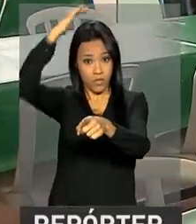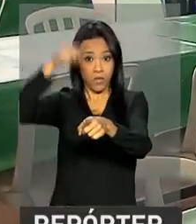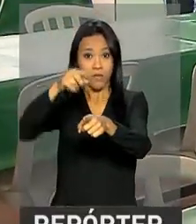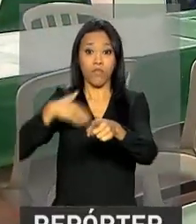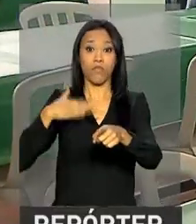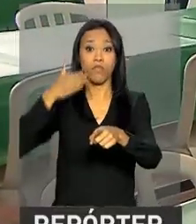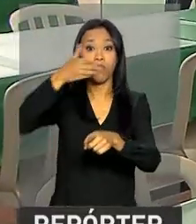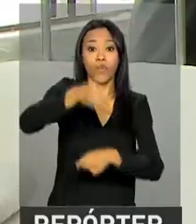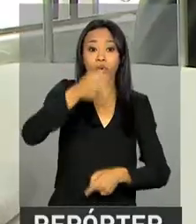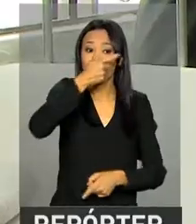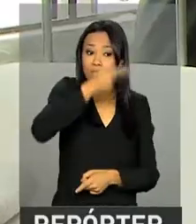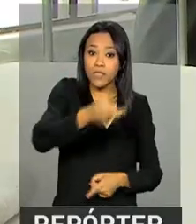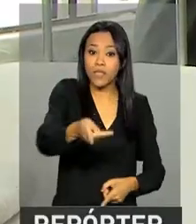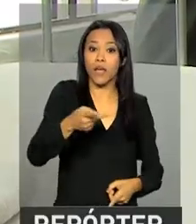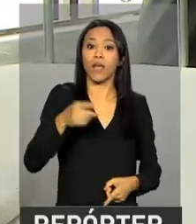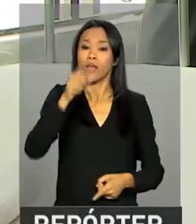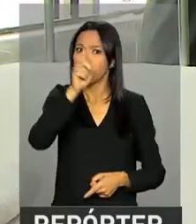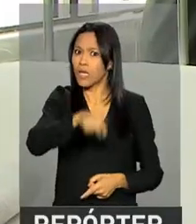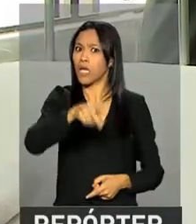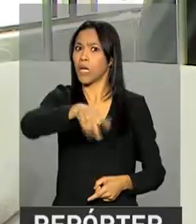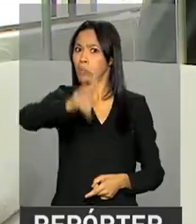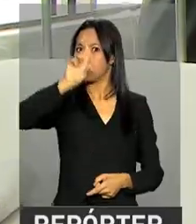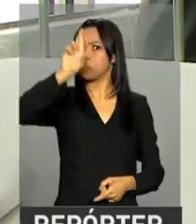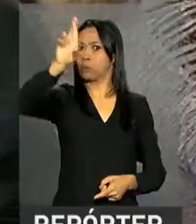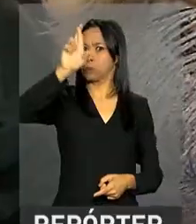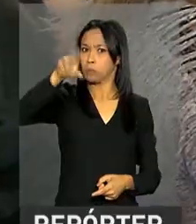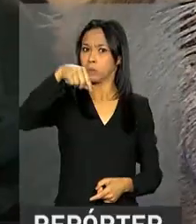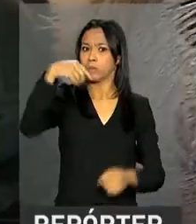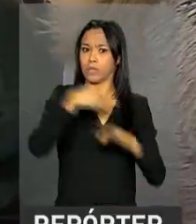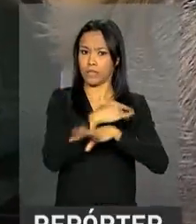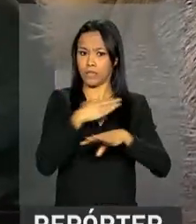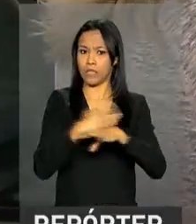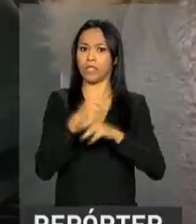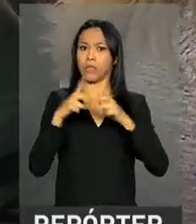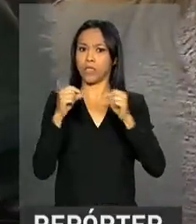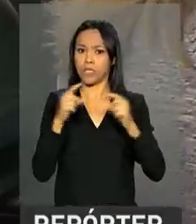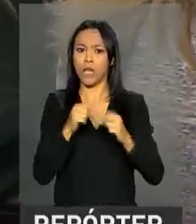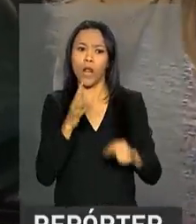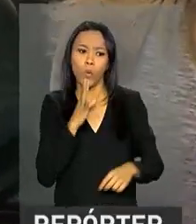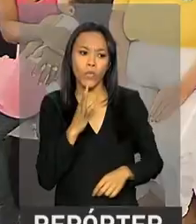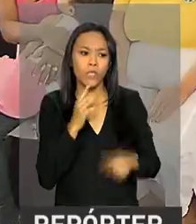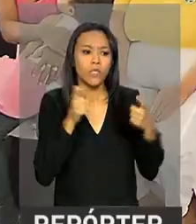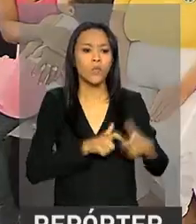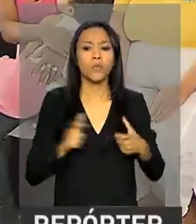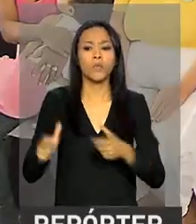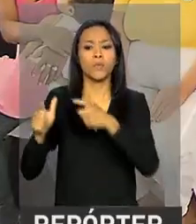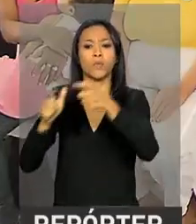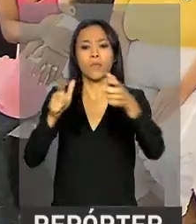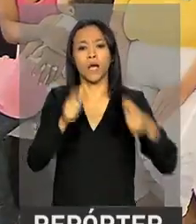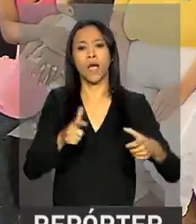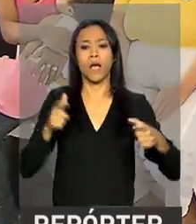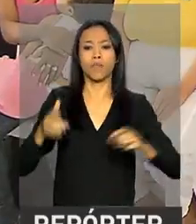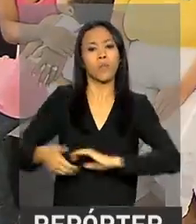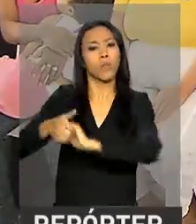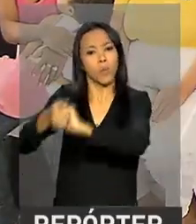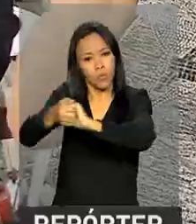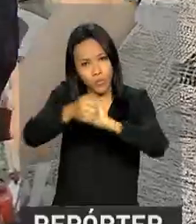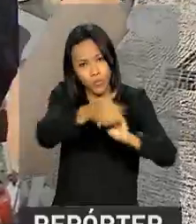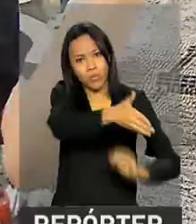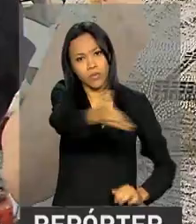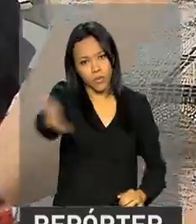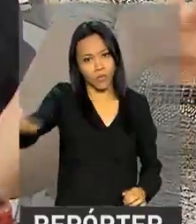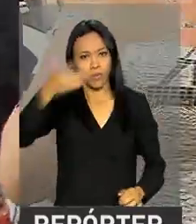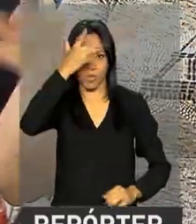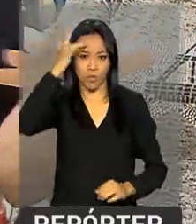visita à instituição, que é referência na cidade. Ela conheceu as instalações, cumprimentou os acolhidos